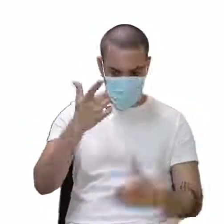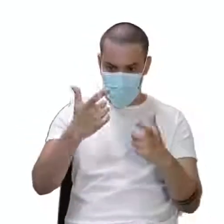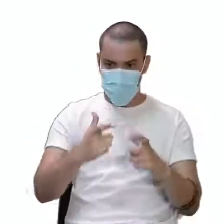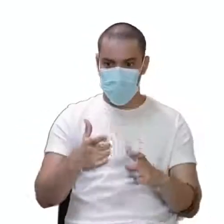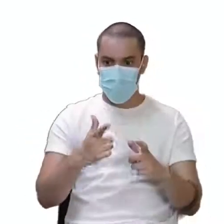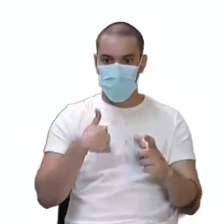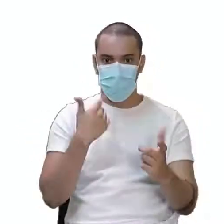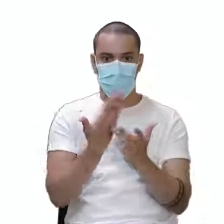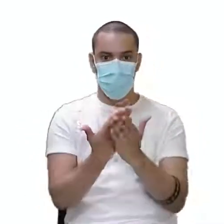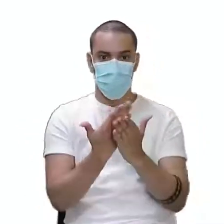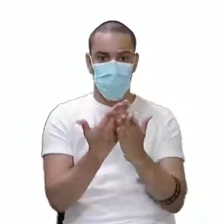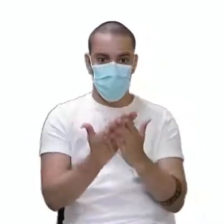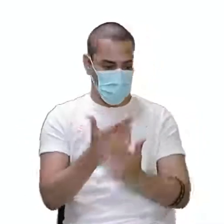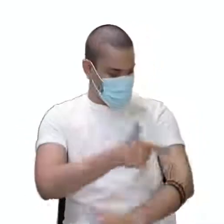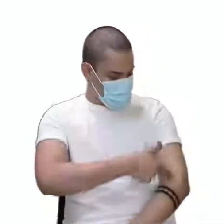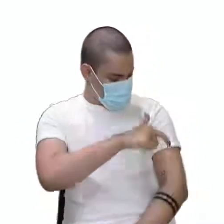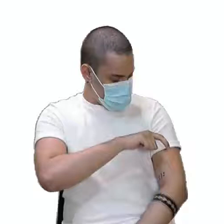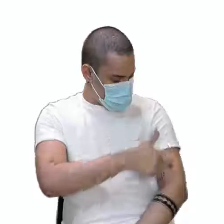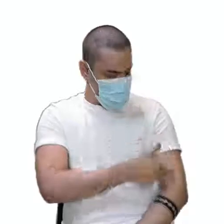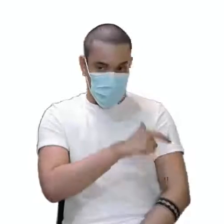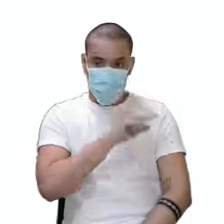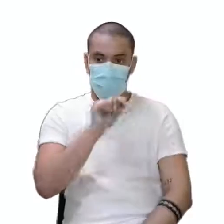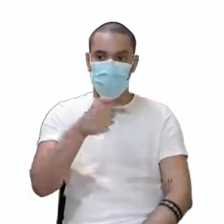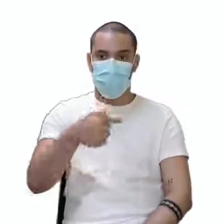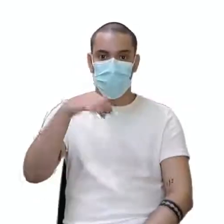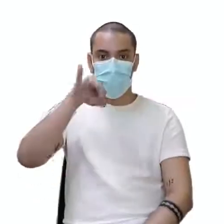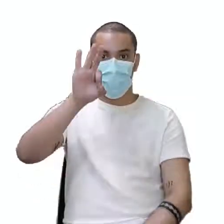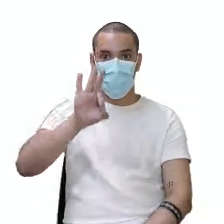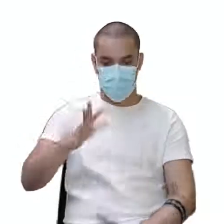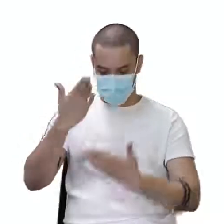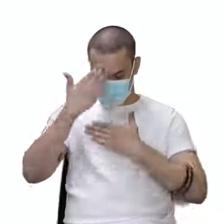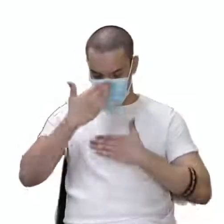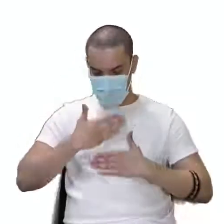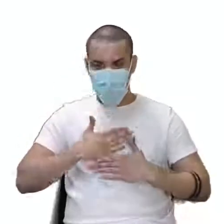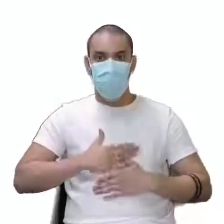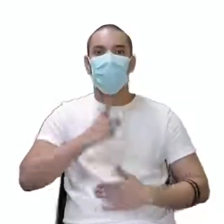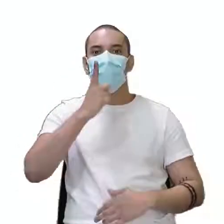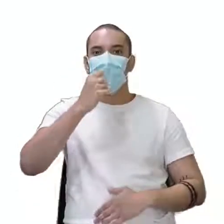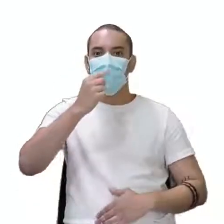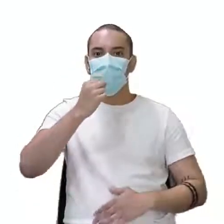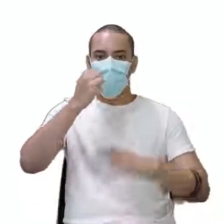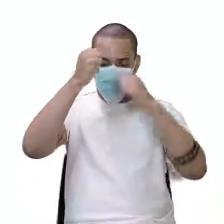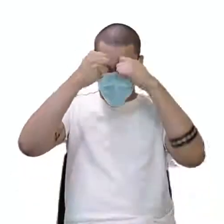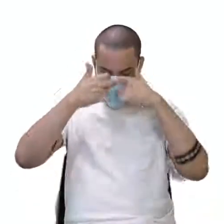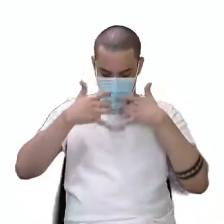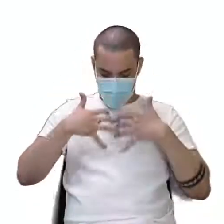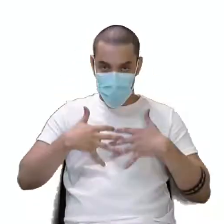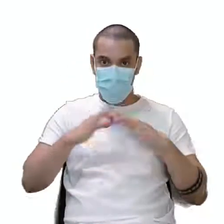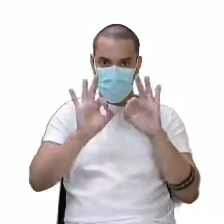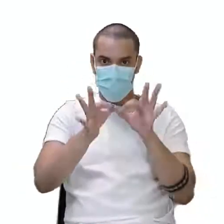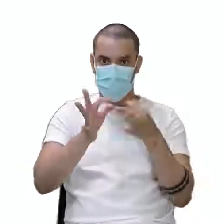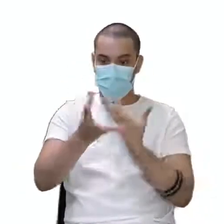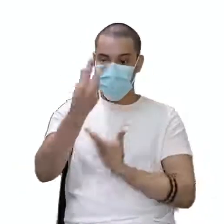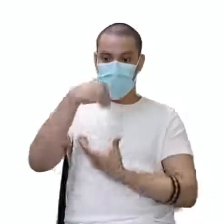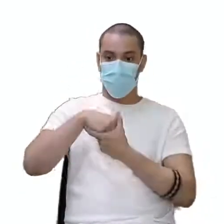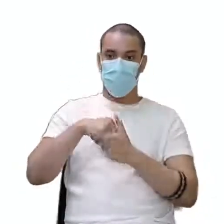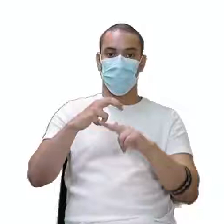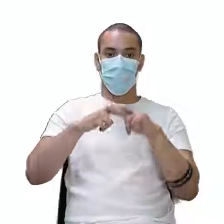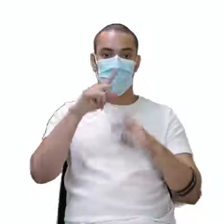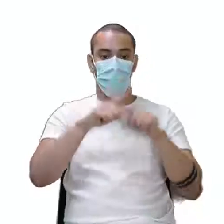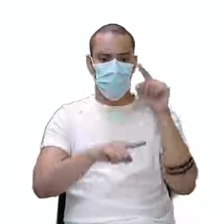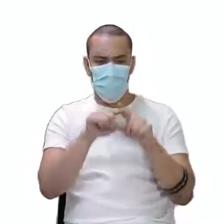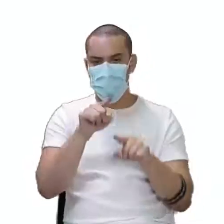quando estava lá no ensino fundamental, você viu que 70% do nosso corpo é constituído por água. Então, é um